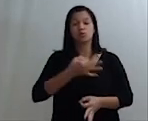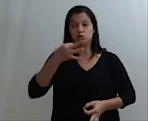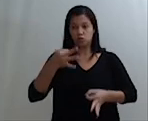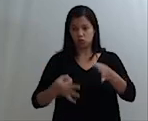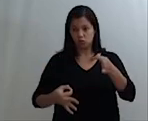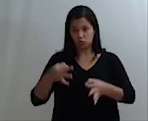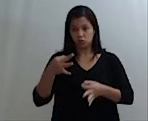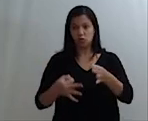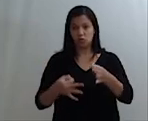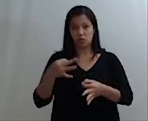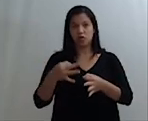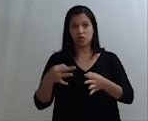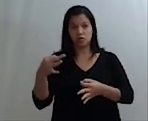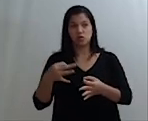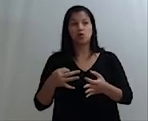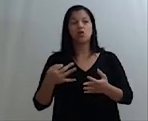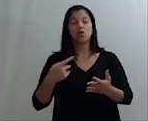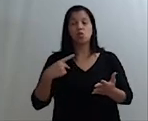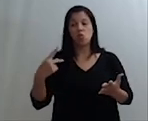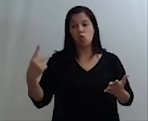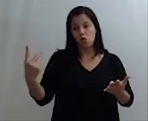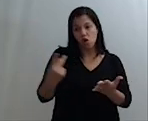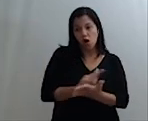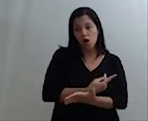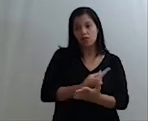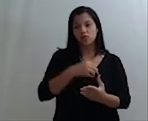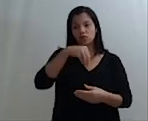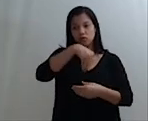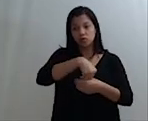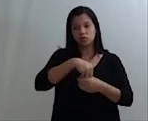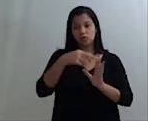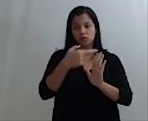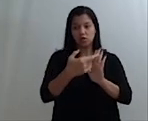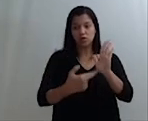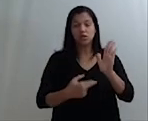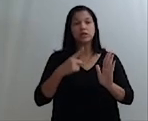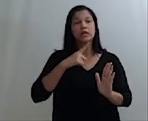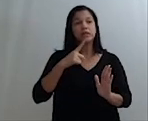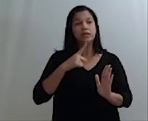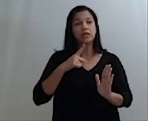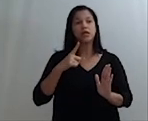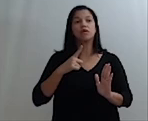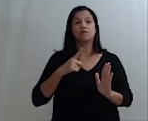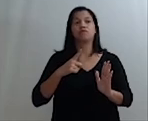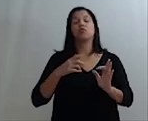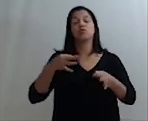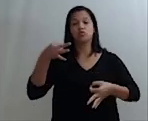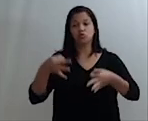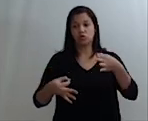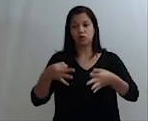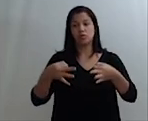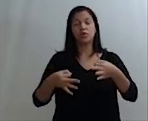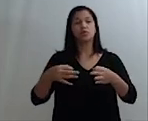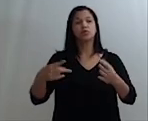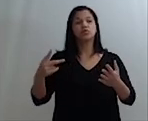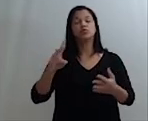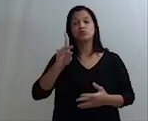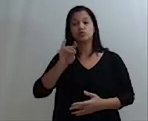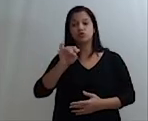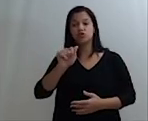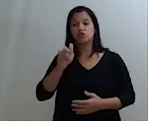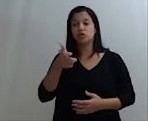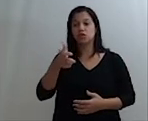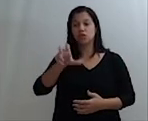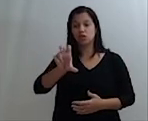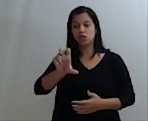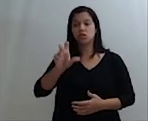regimental por coincidência houve o julgamento na sessão do dia 15 de setembro de 2020